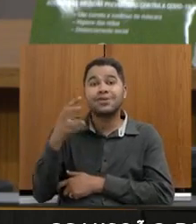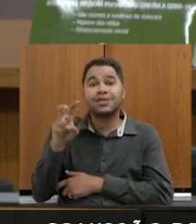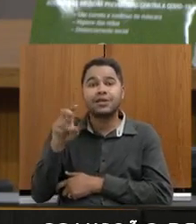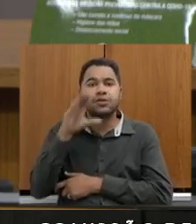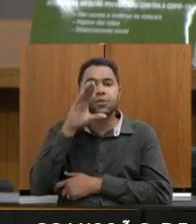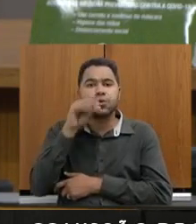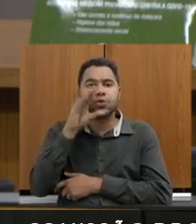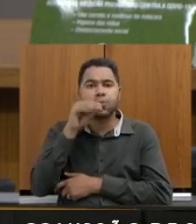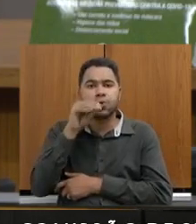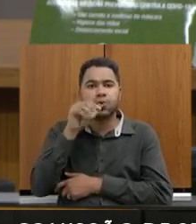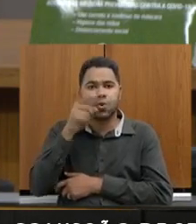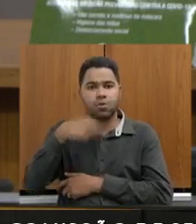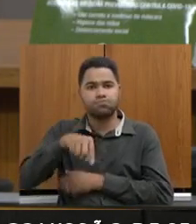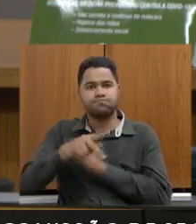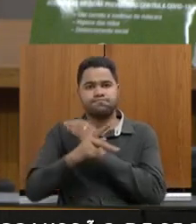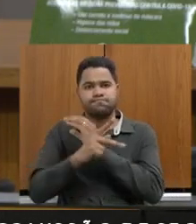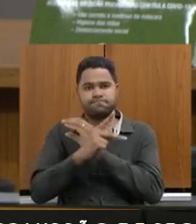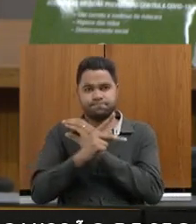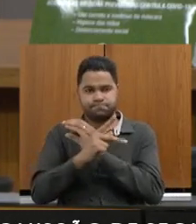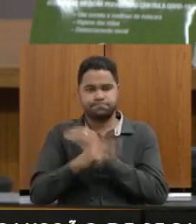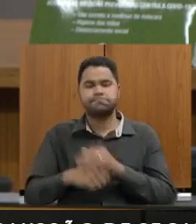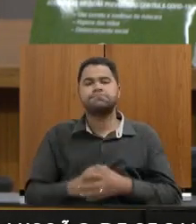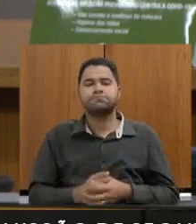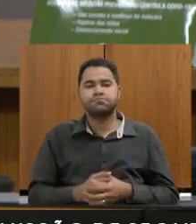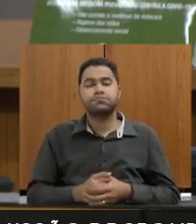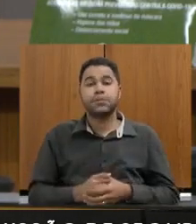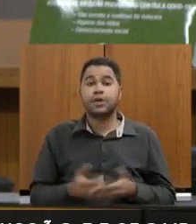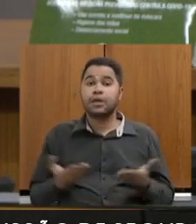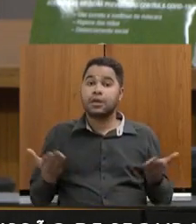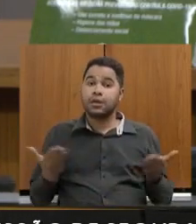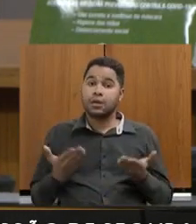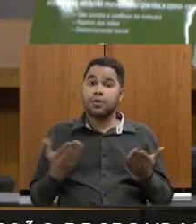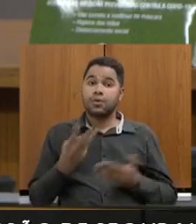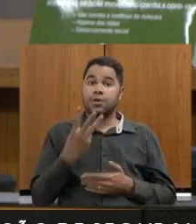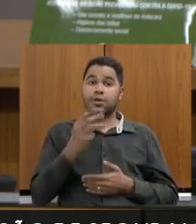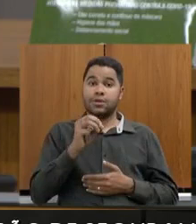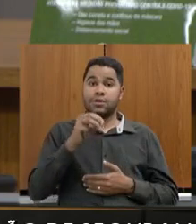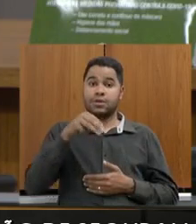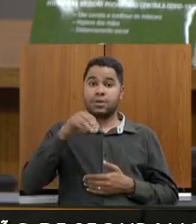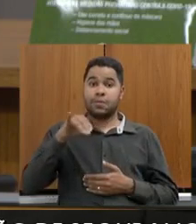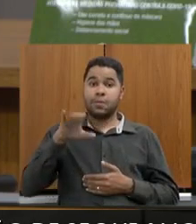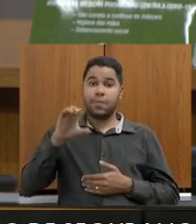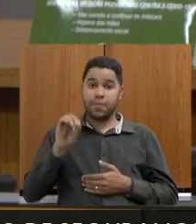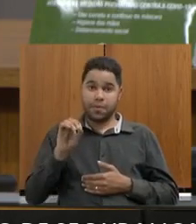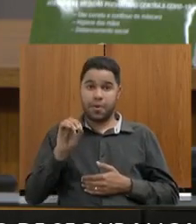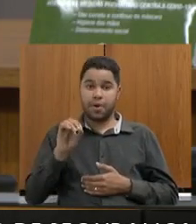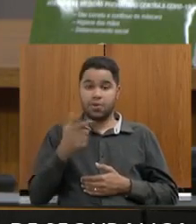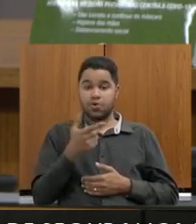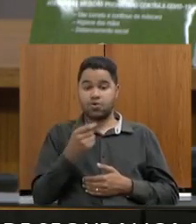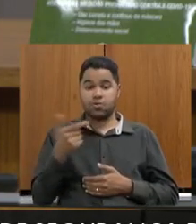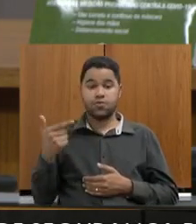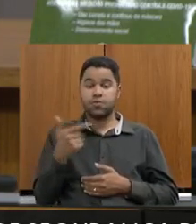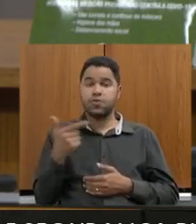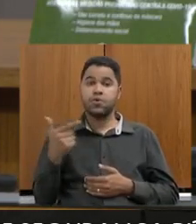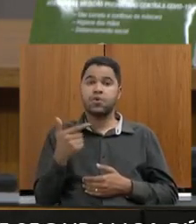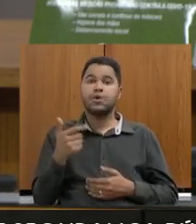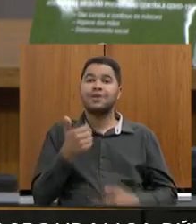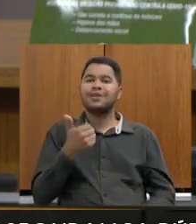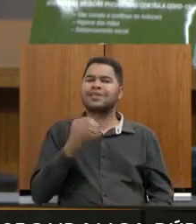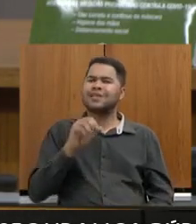servidores da Polícia Civil agora em 30 de maio e nós estávamos